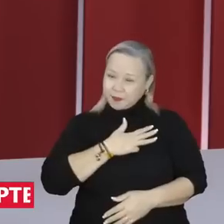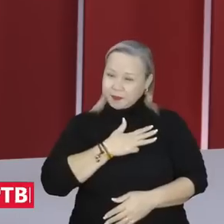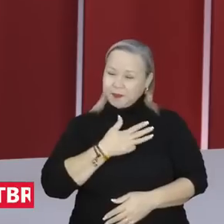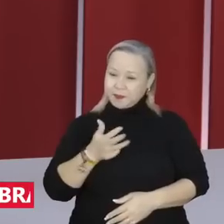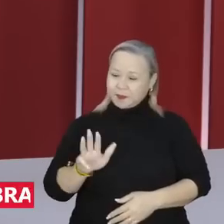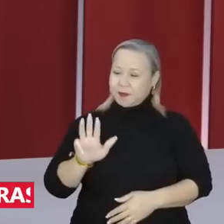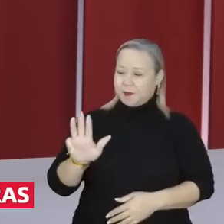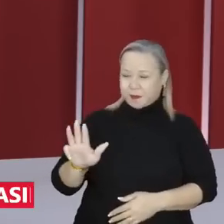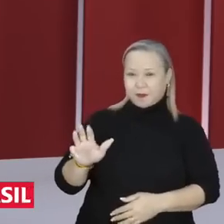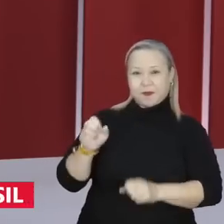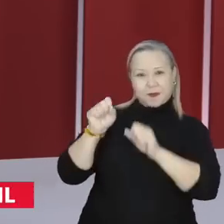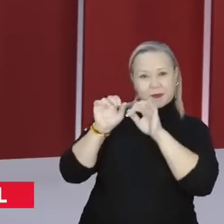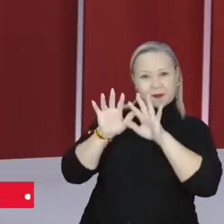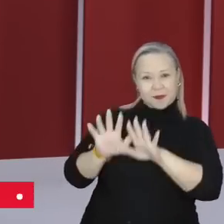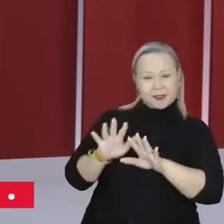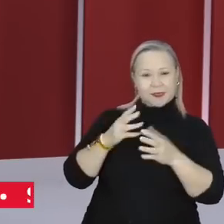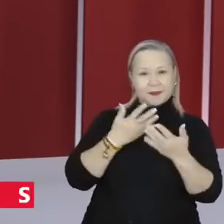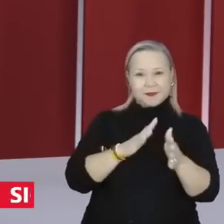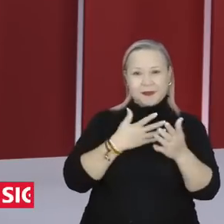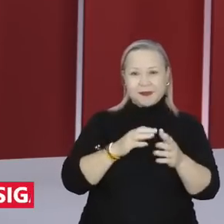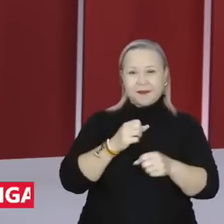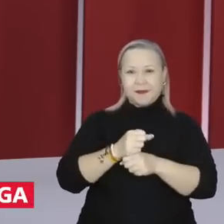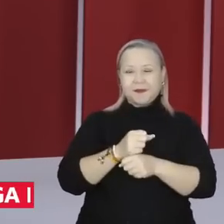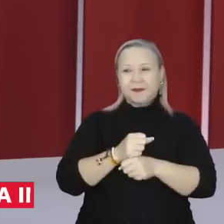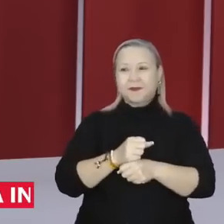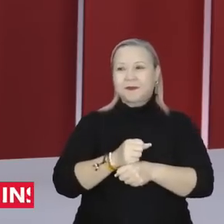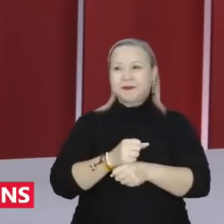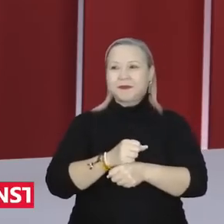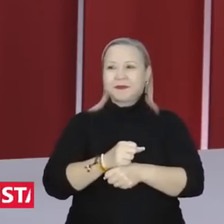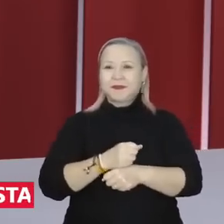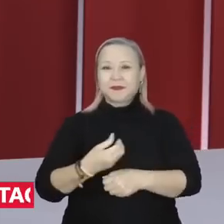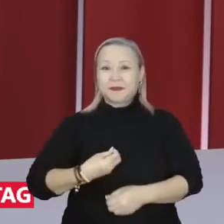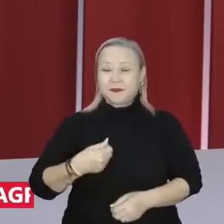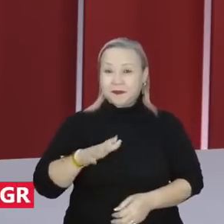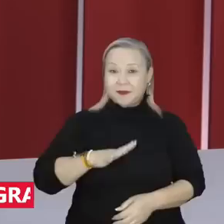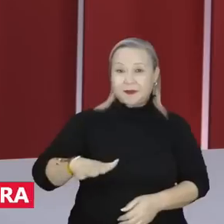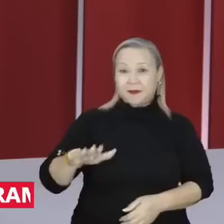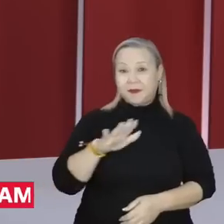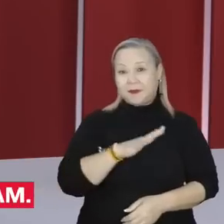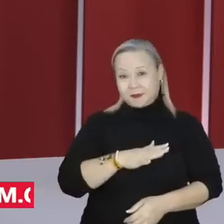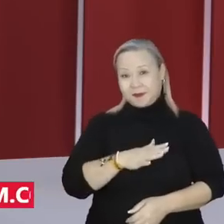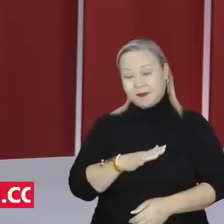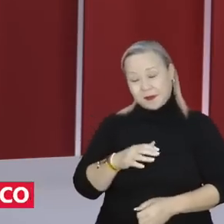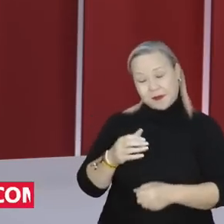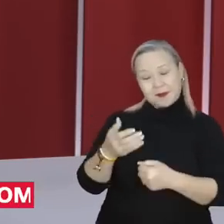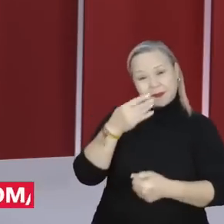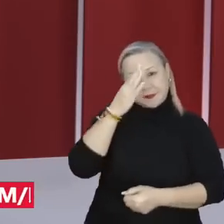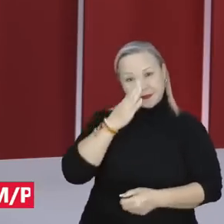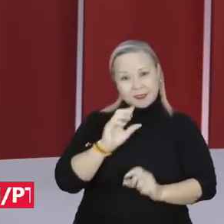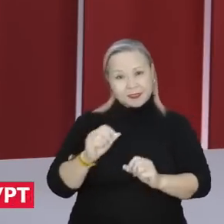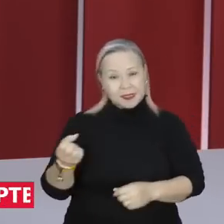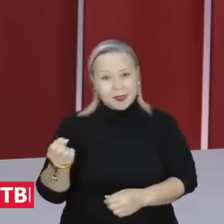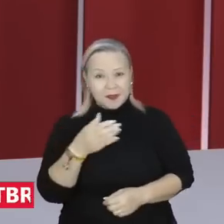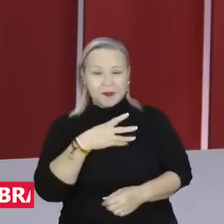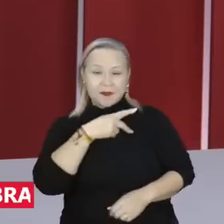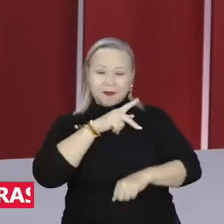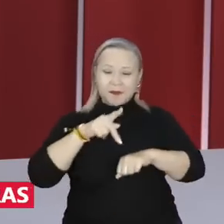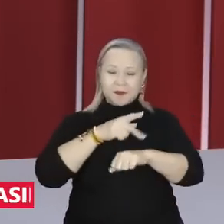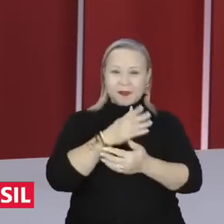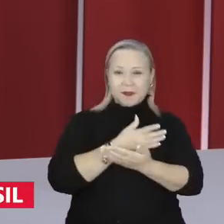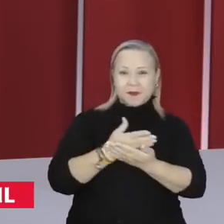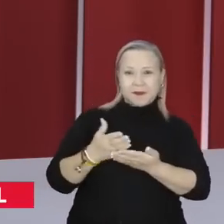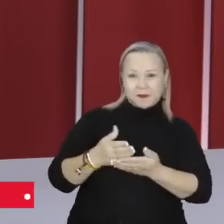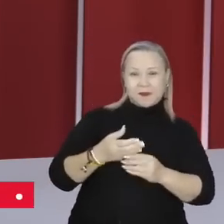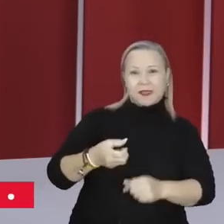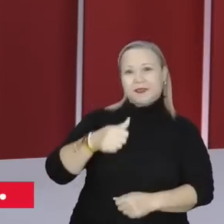né, muitas bênçãos, parabéns, muitos anos de vida e alegria para todos nós brasileiros, né, um novo país aí que começa a partir